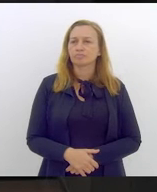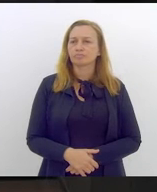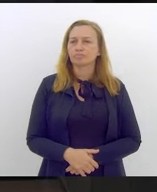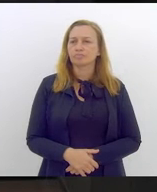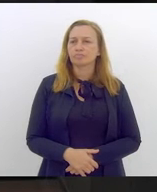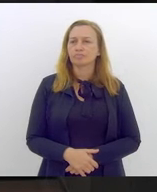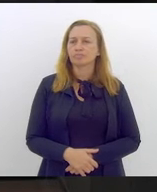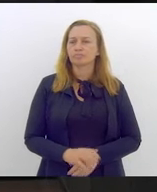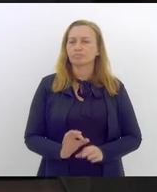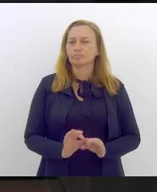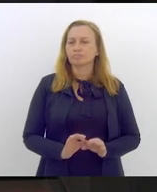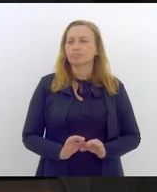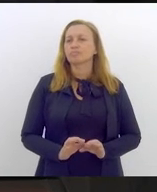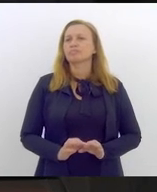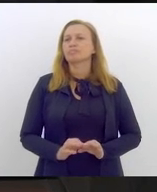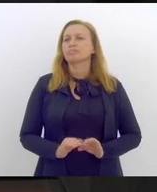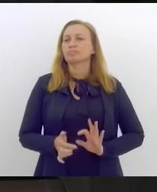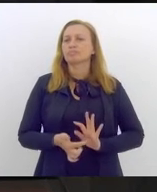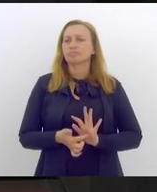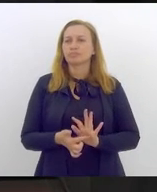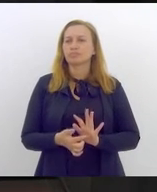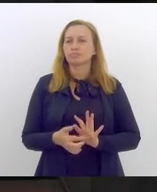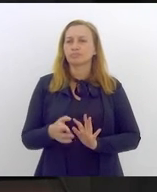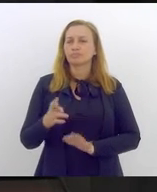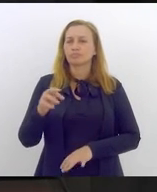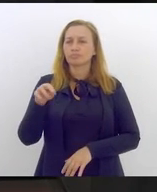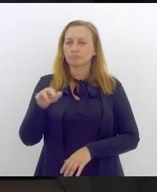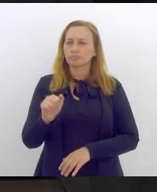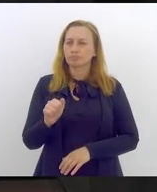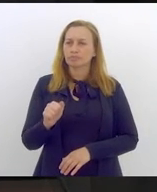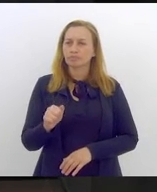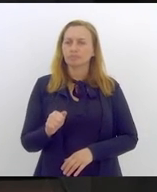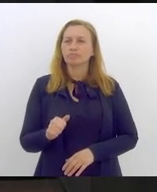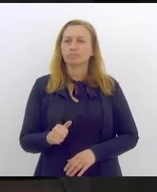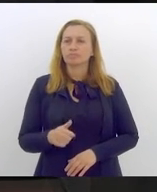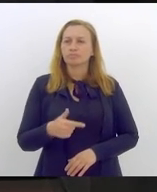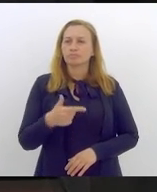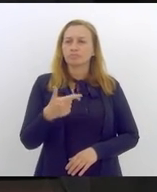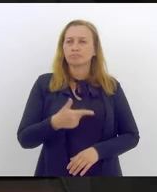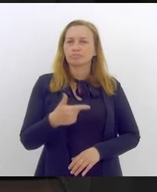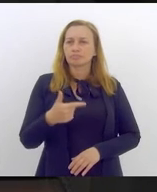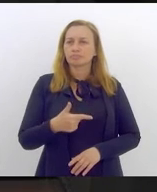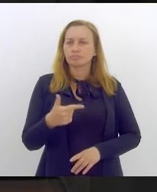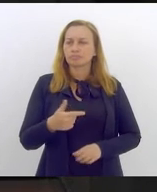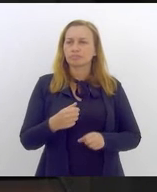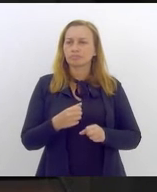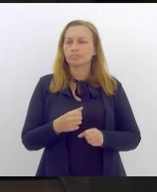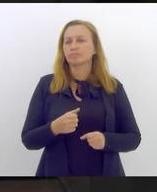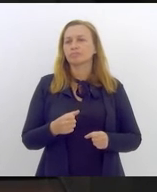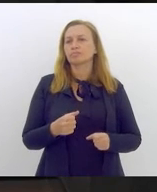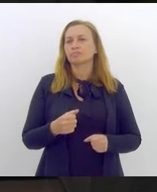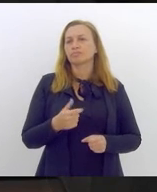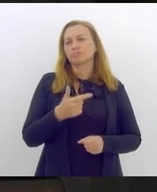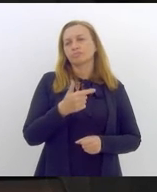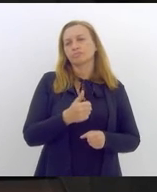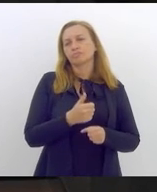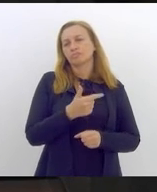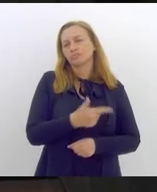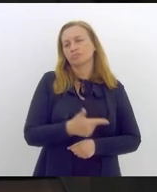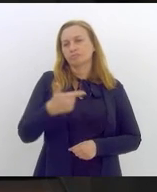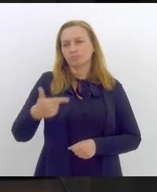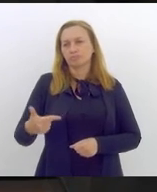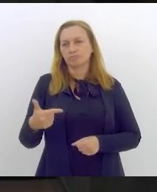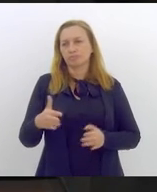as projeções que a receita no segundo quadrimestre 22 foi bem